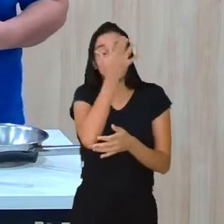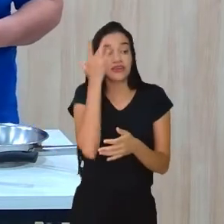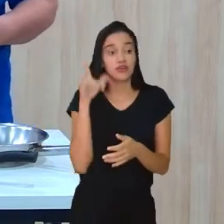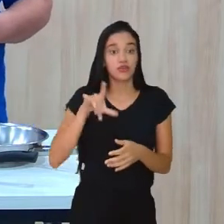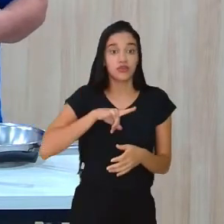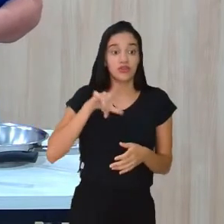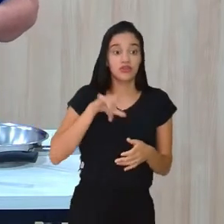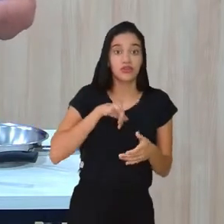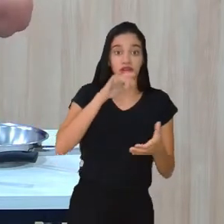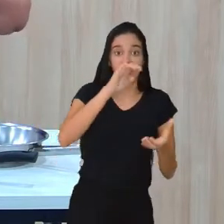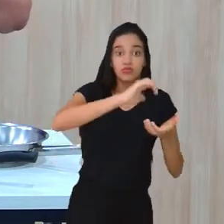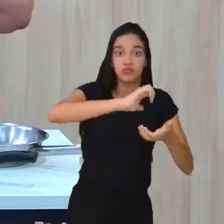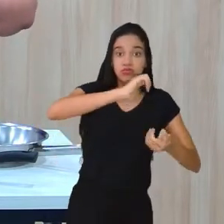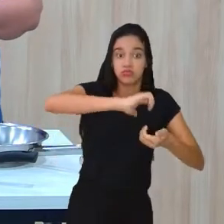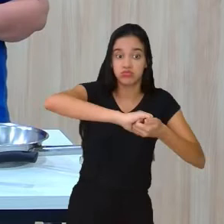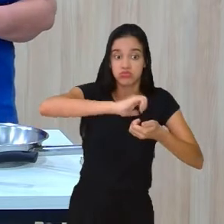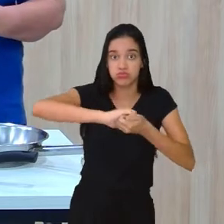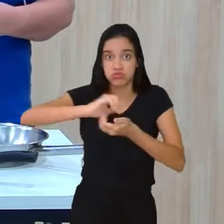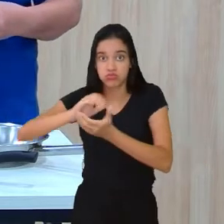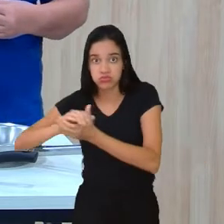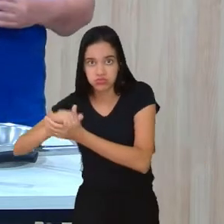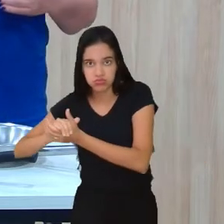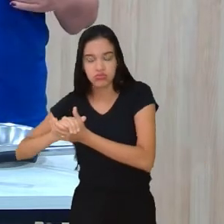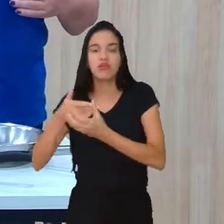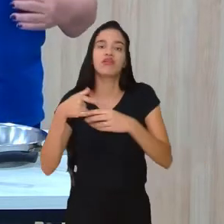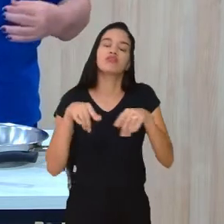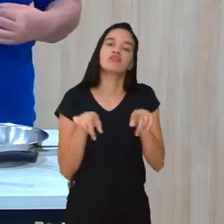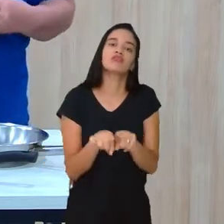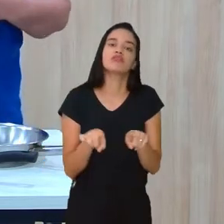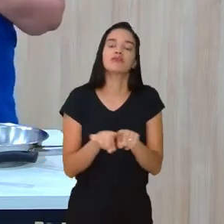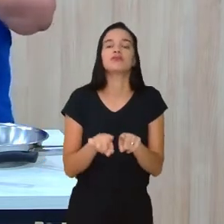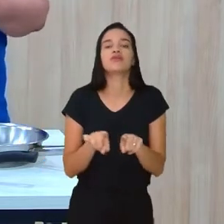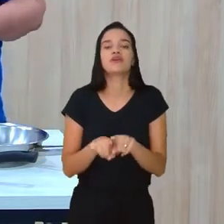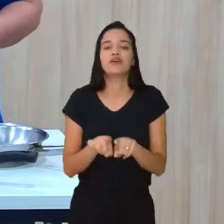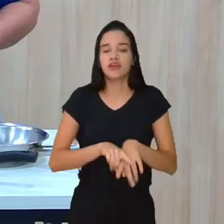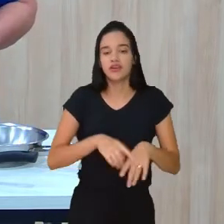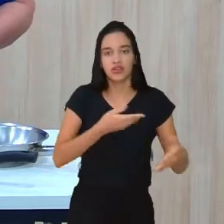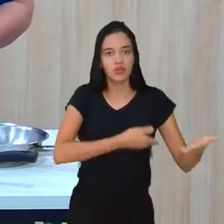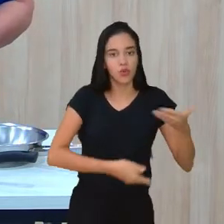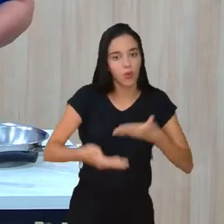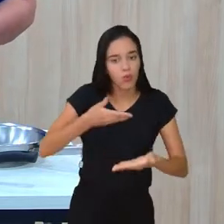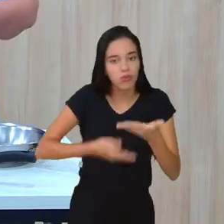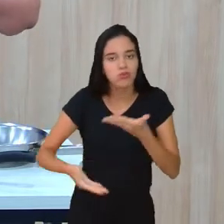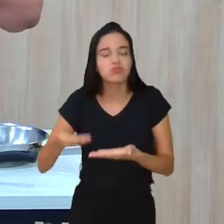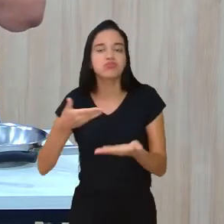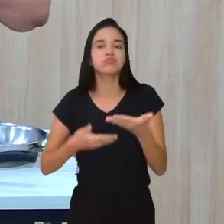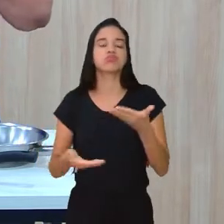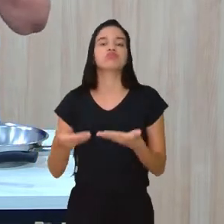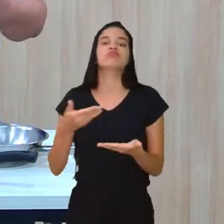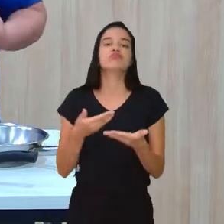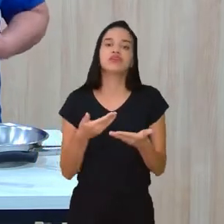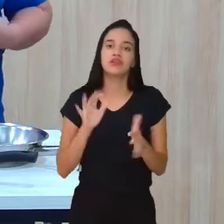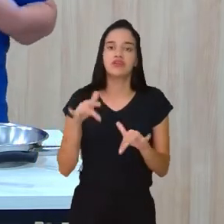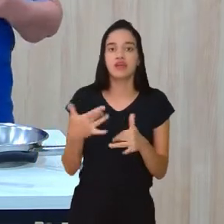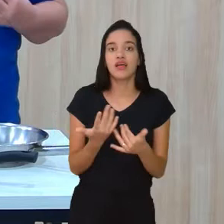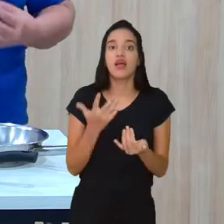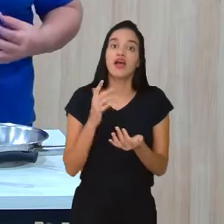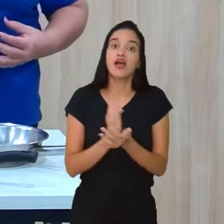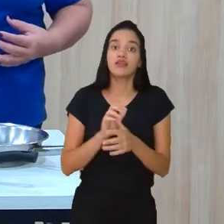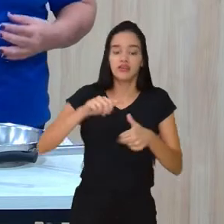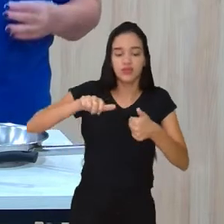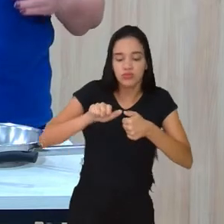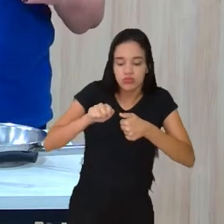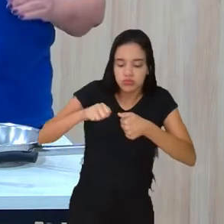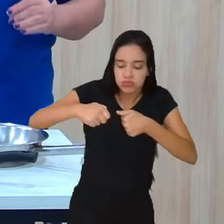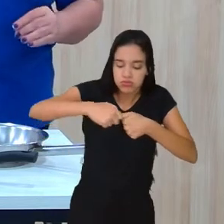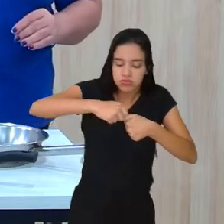objetos cortantes, o cuidado que a gente deve ter em relação de compartilhar, né, a questão de tesoura, de